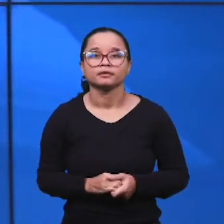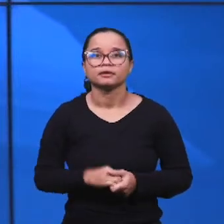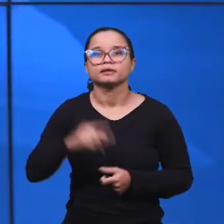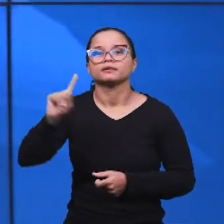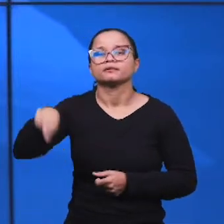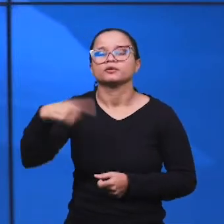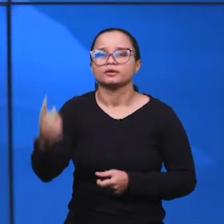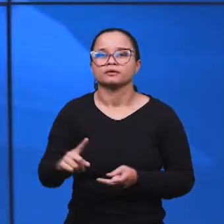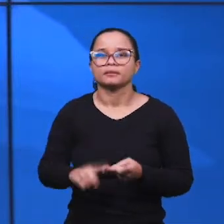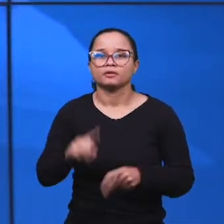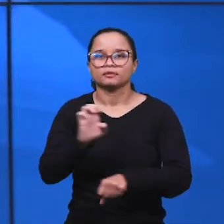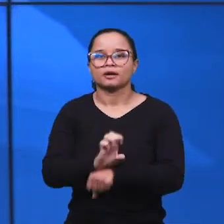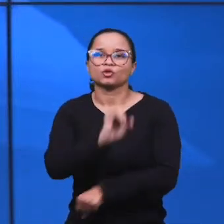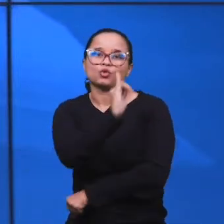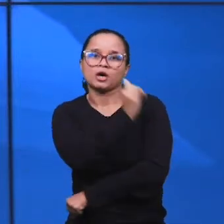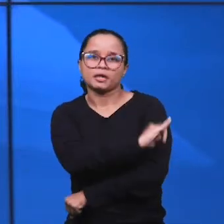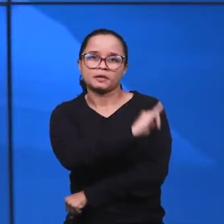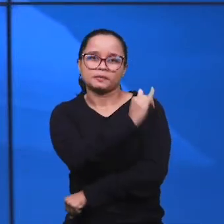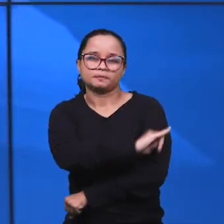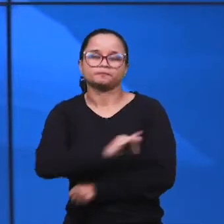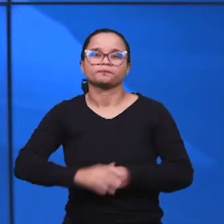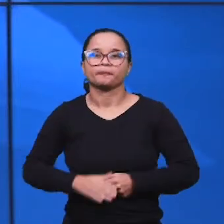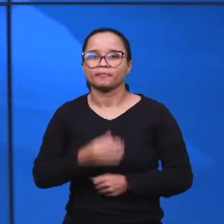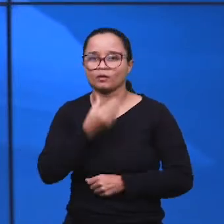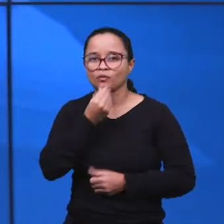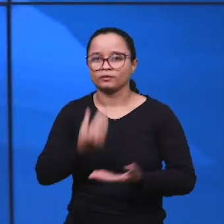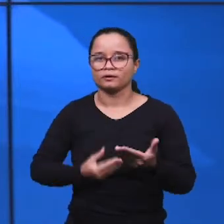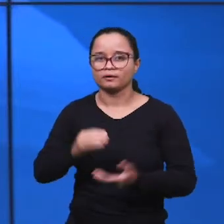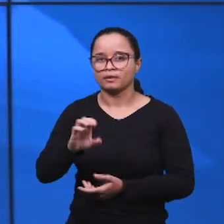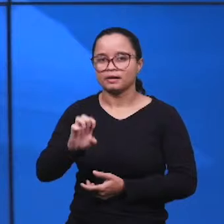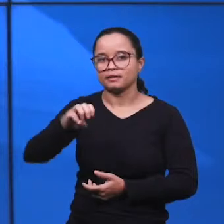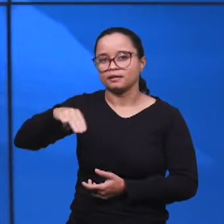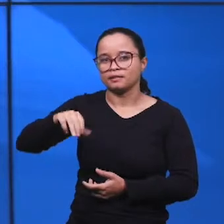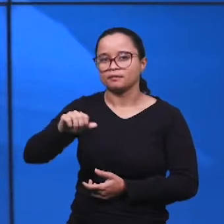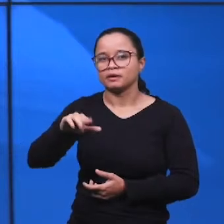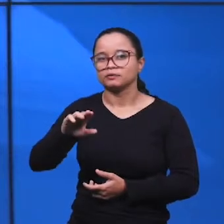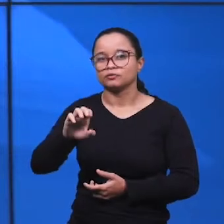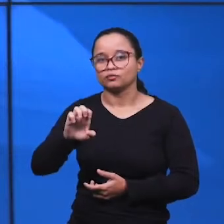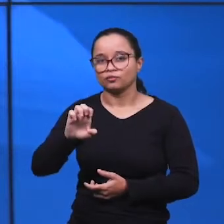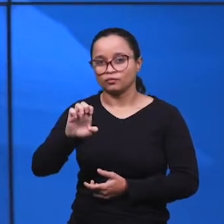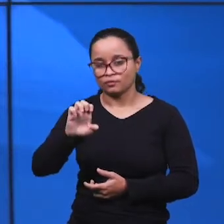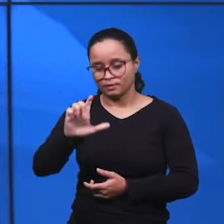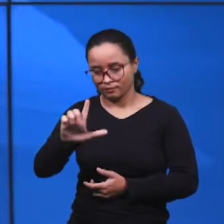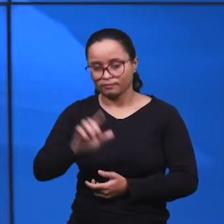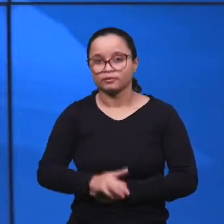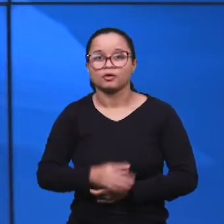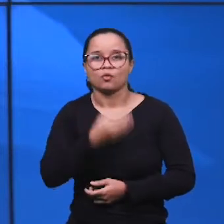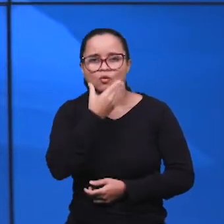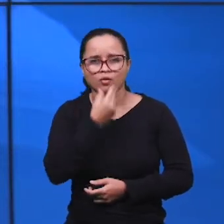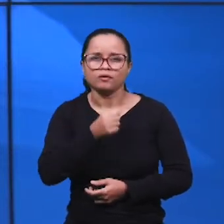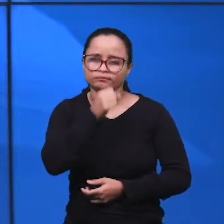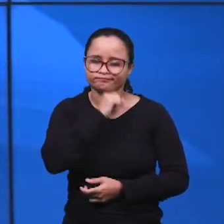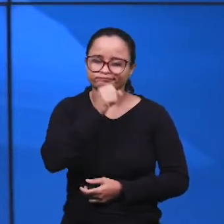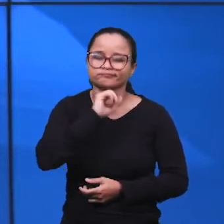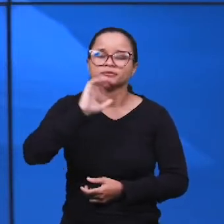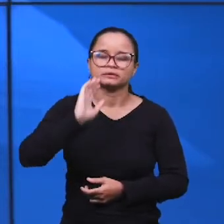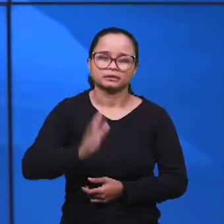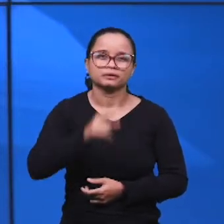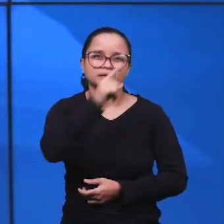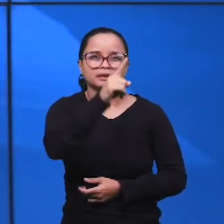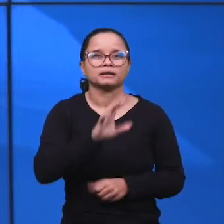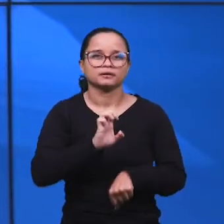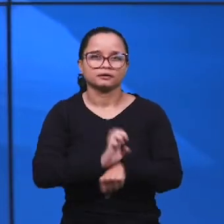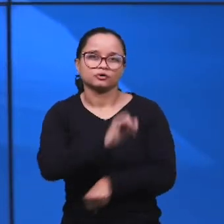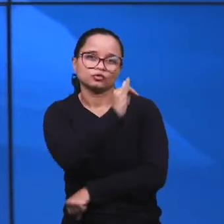no Rio de Janeiro, o irmão Manuel Oliveira, um irmão já, um ancião, né, da igreja, um varão da nossa igreja lá do estado do Rio